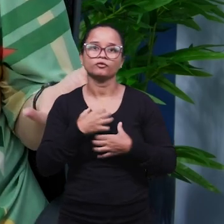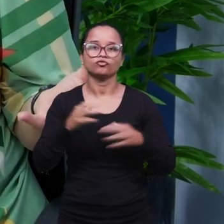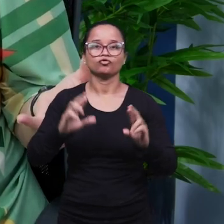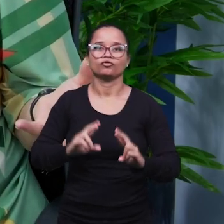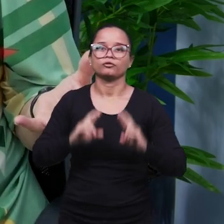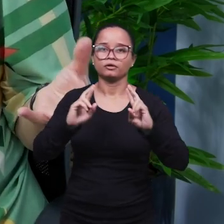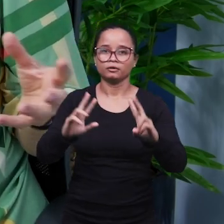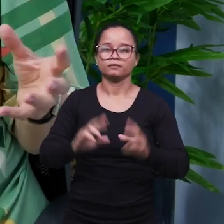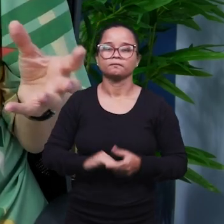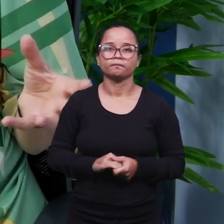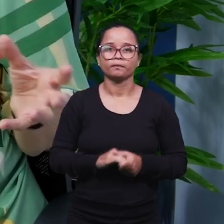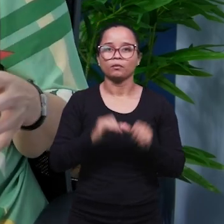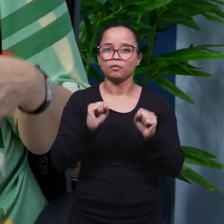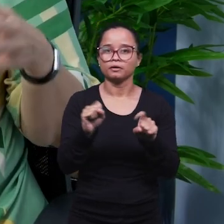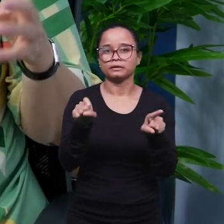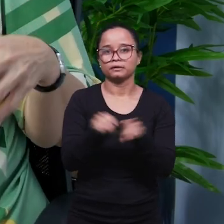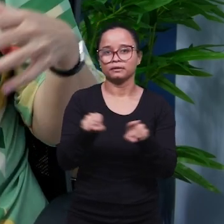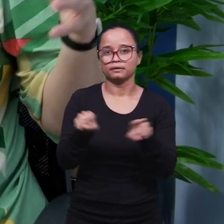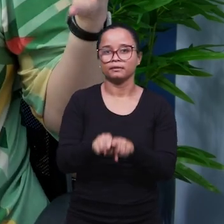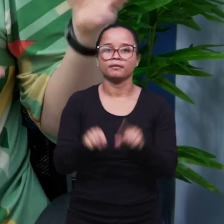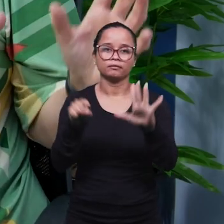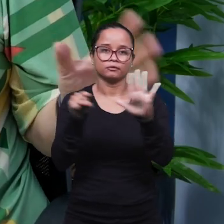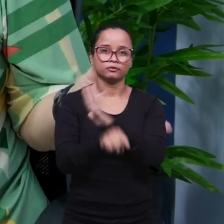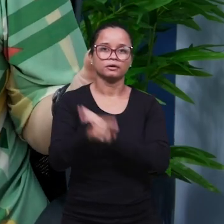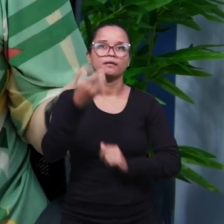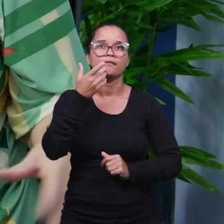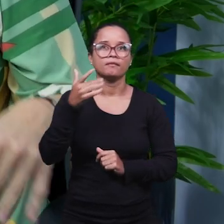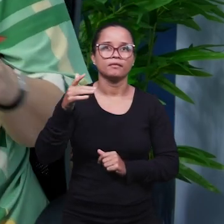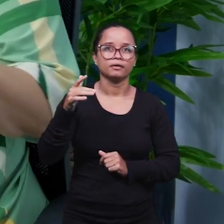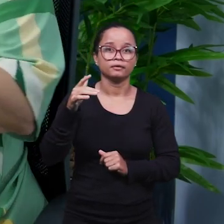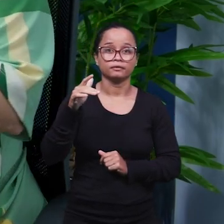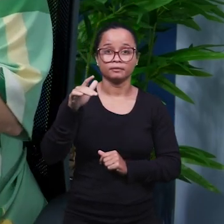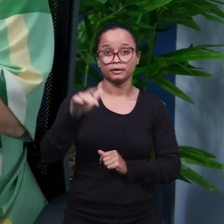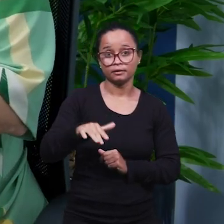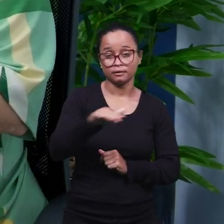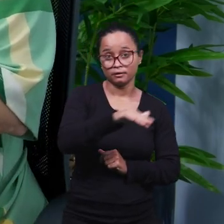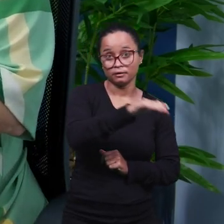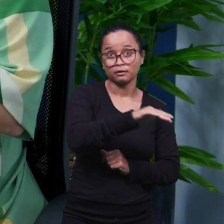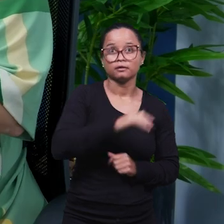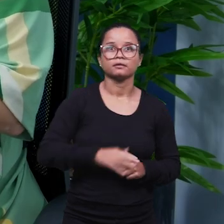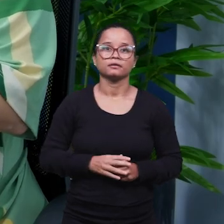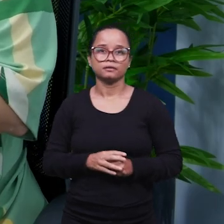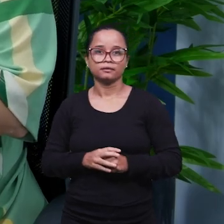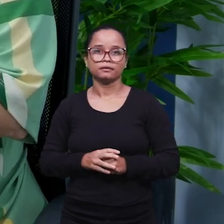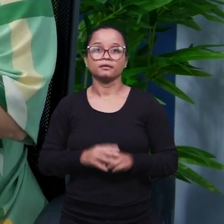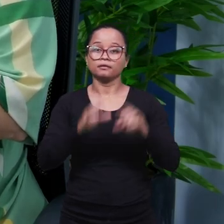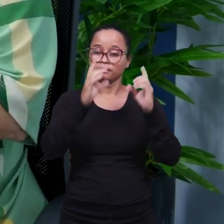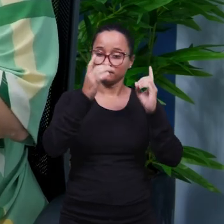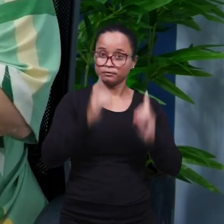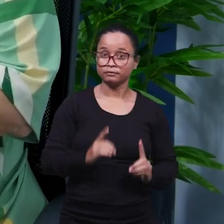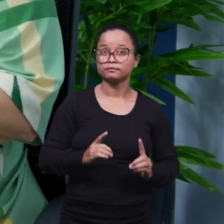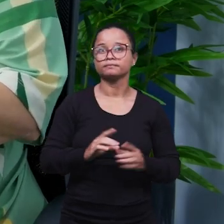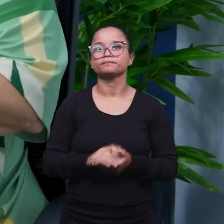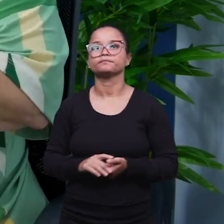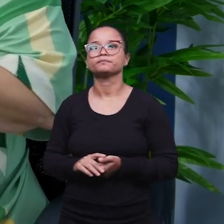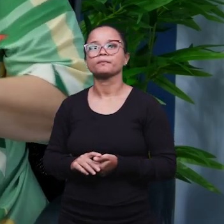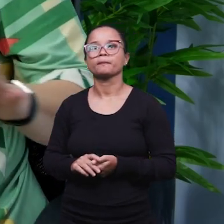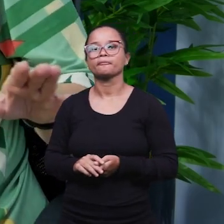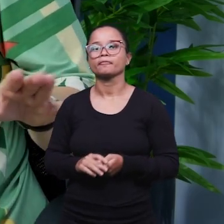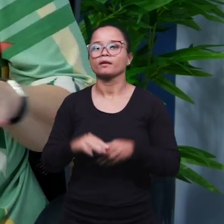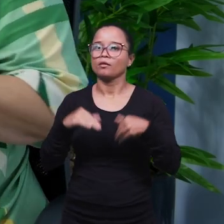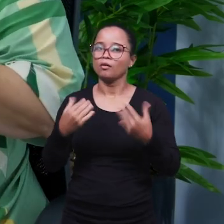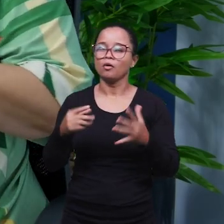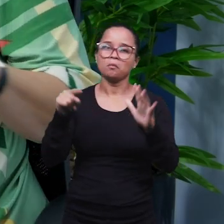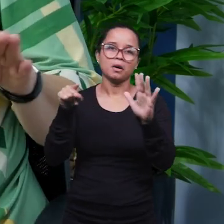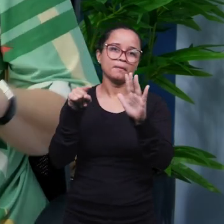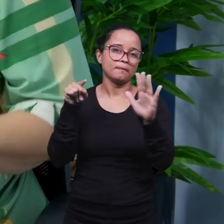ficou diferente, pode haver também a pergunta para as crianças típicas e a pergunta para as crianças com deficiência, ou uma